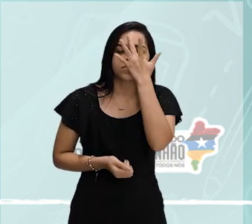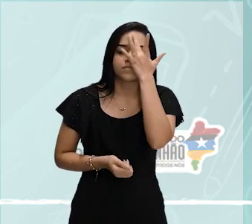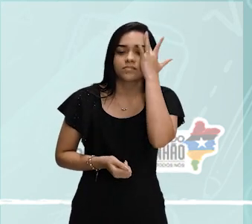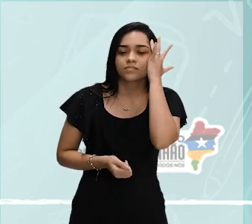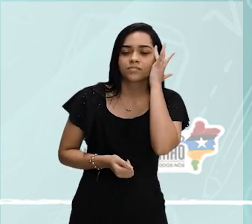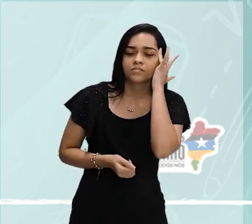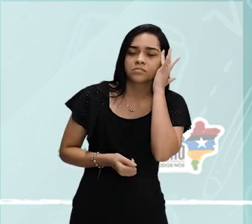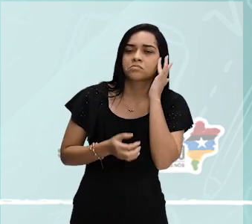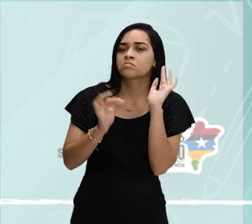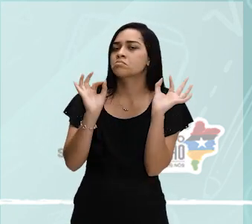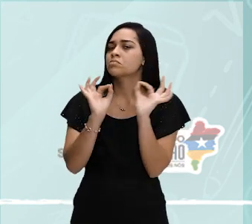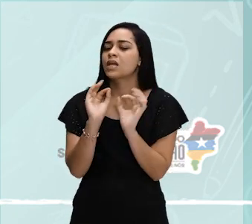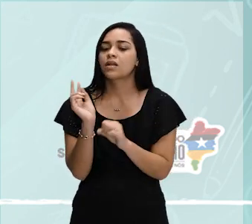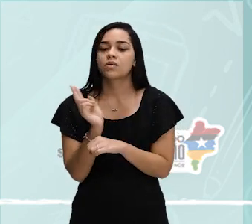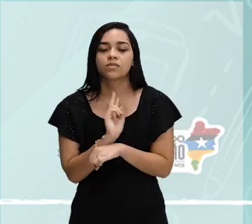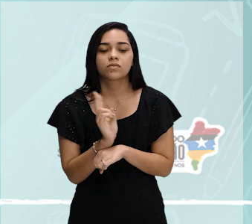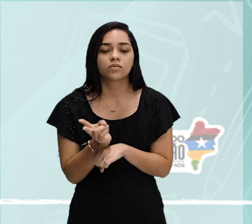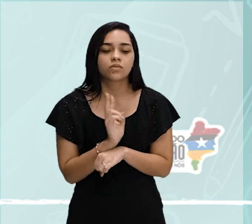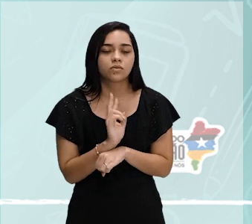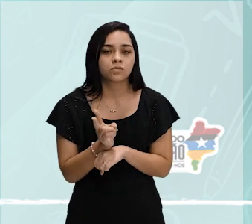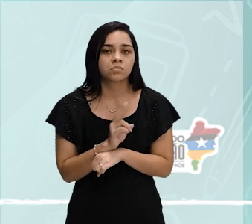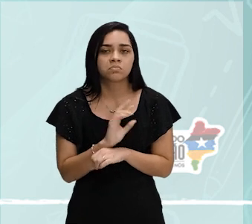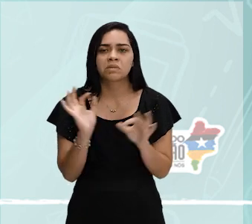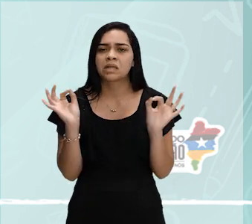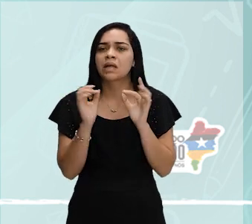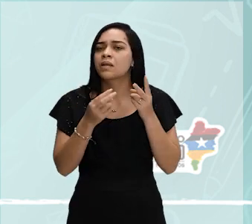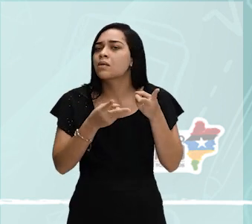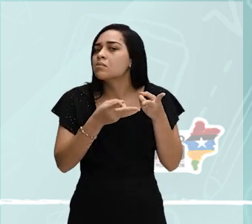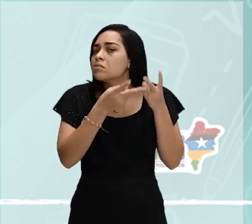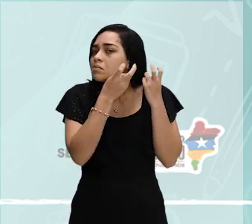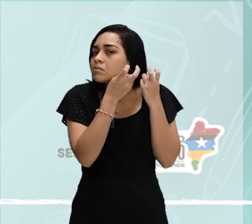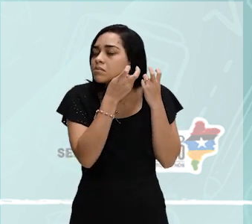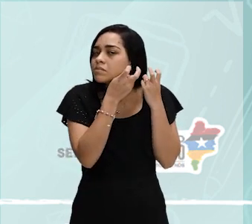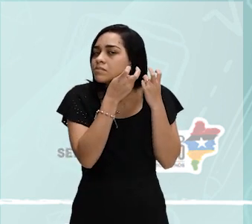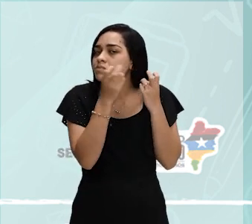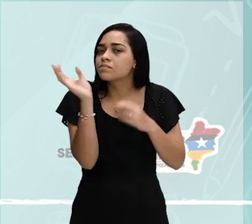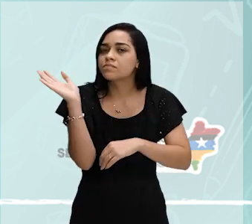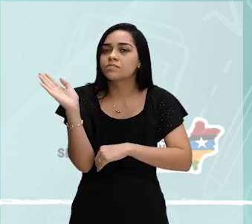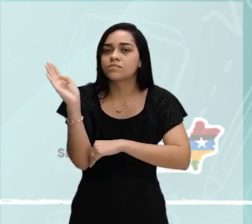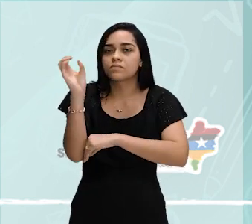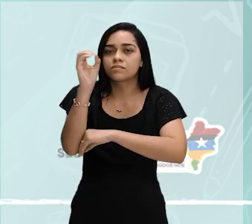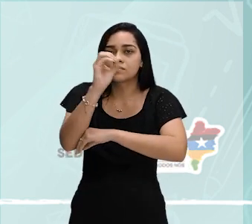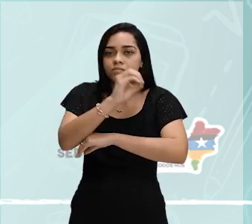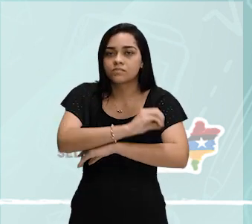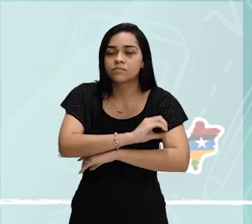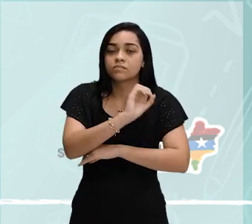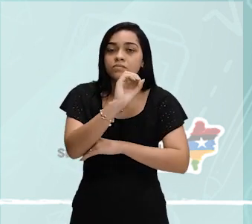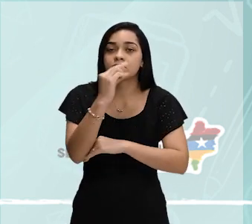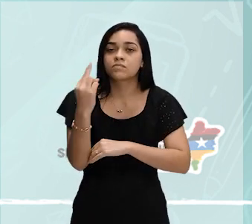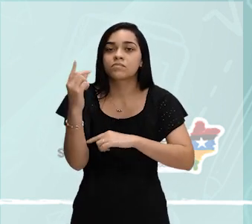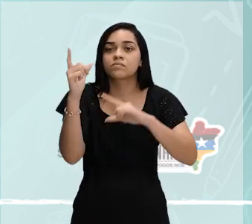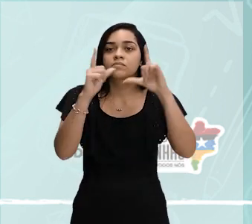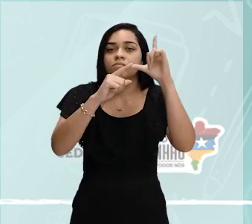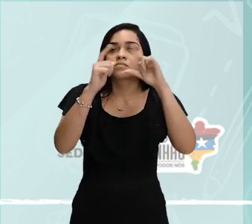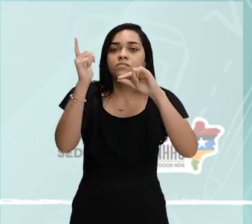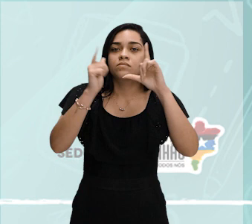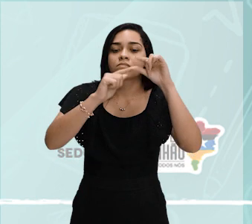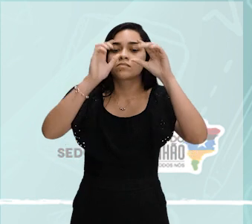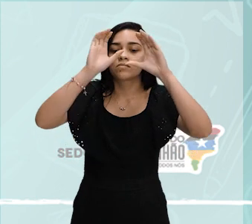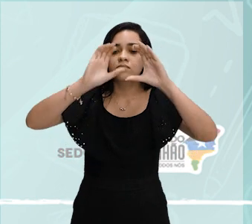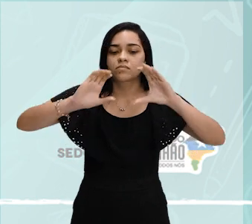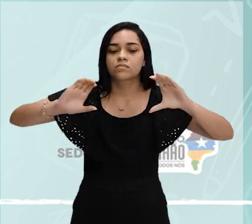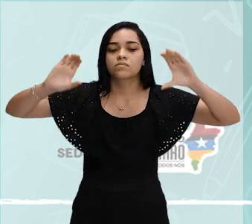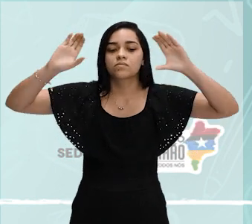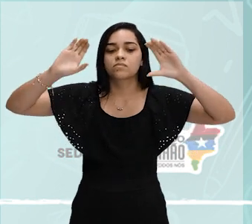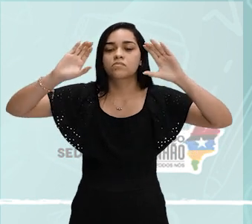sertanejo que de nada cuidou, que não ouviu as harmonias da tarde, nem reparou nos esplendores do céu,